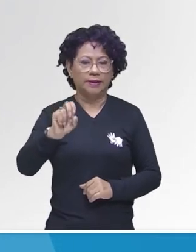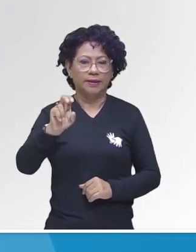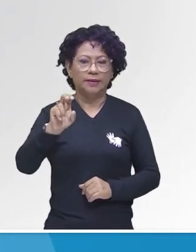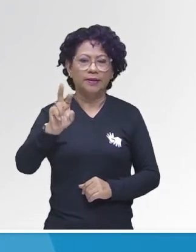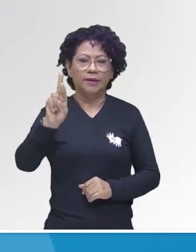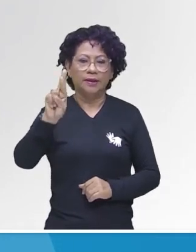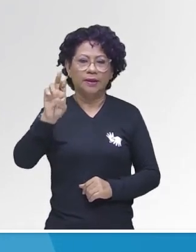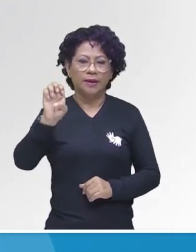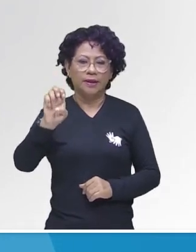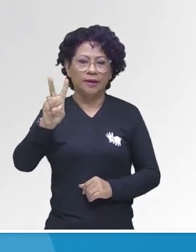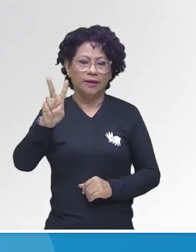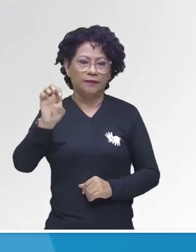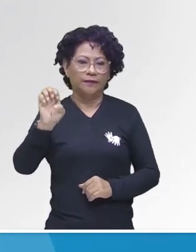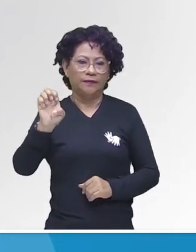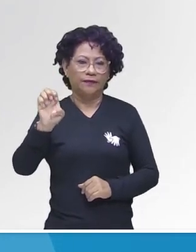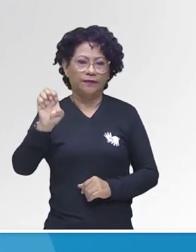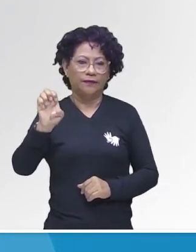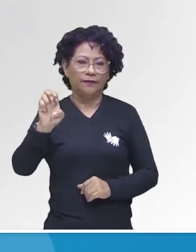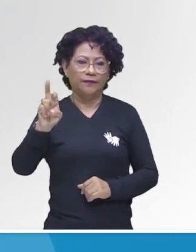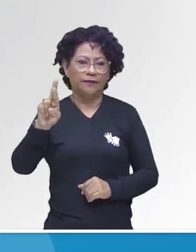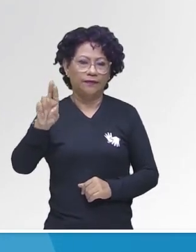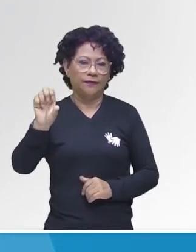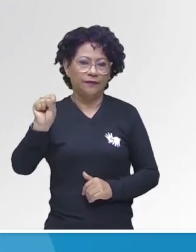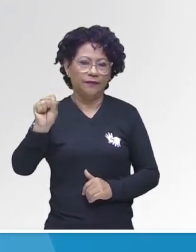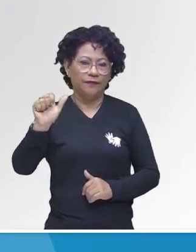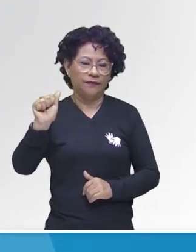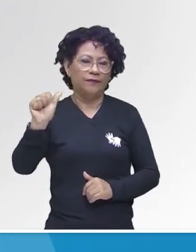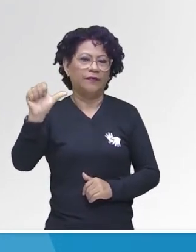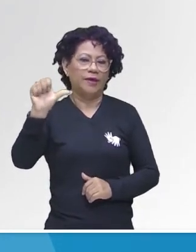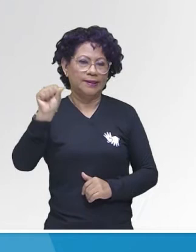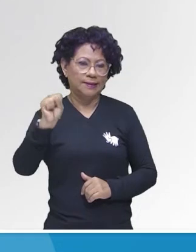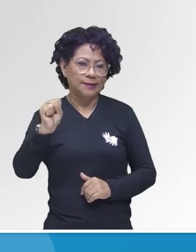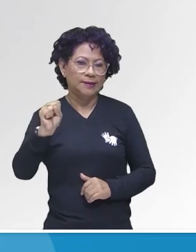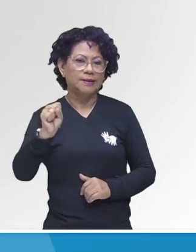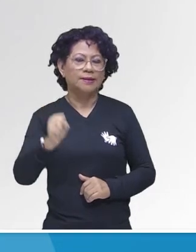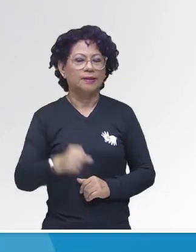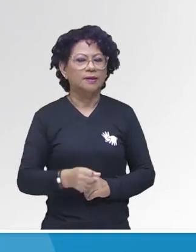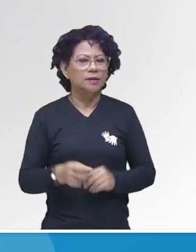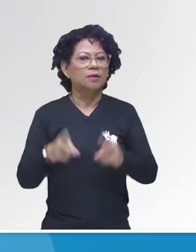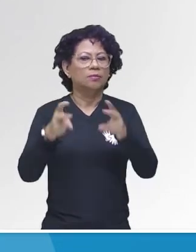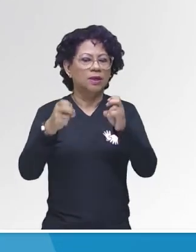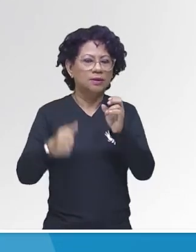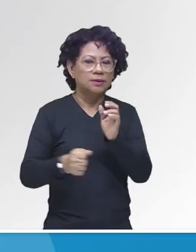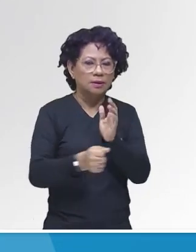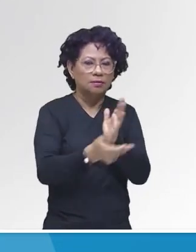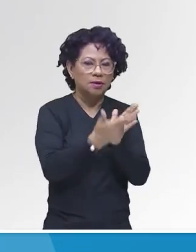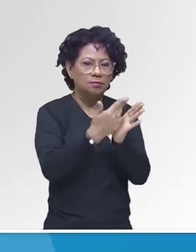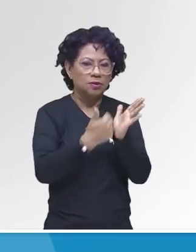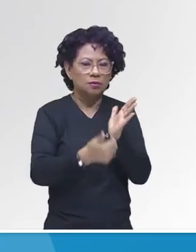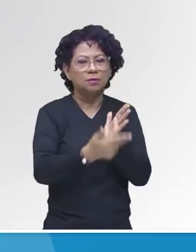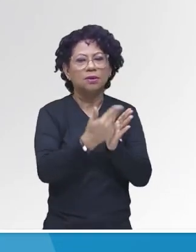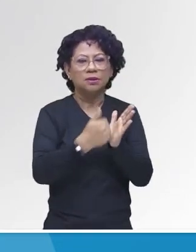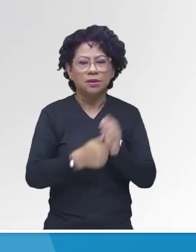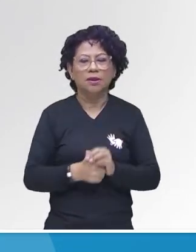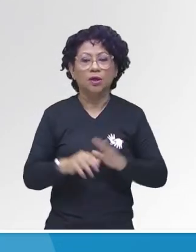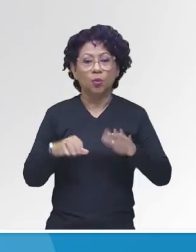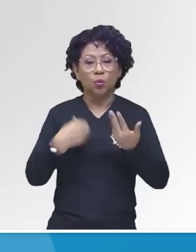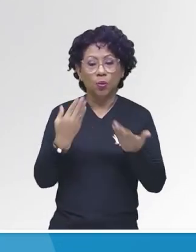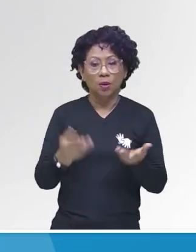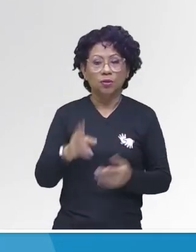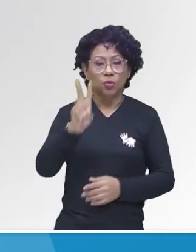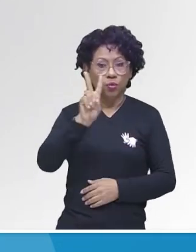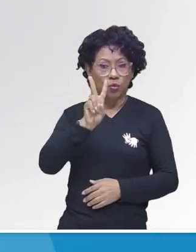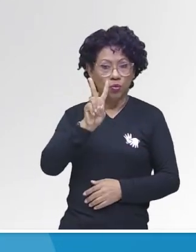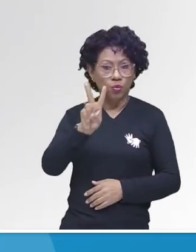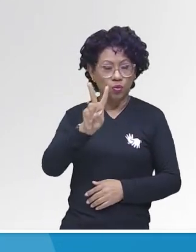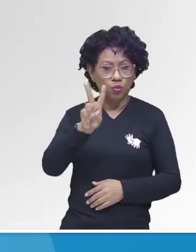comigo. No caso aí das retas reversas, olha só. Quando duas retas não